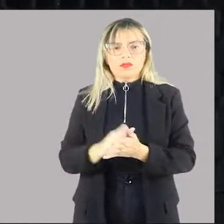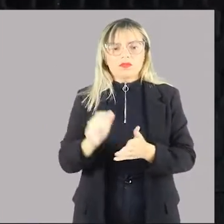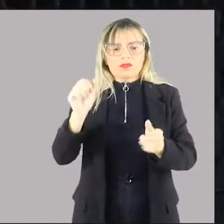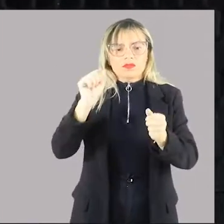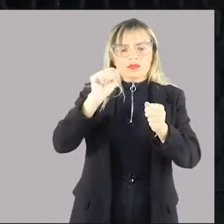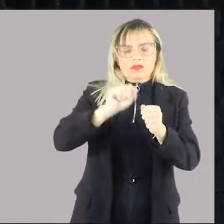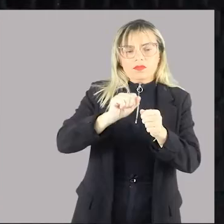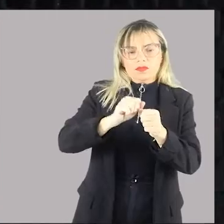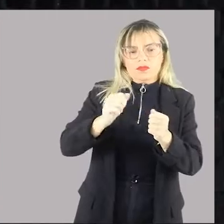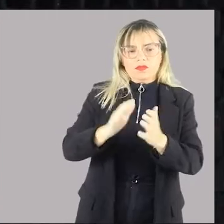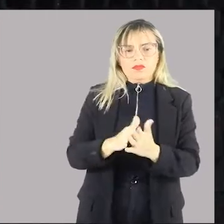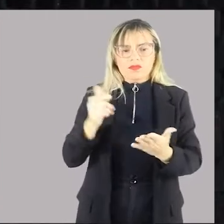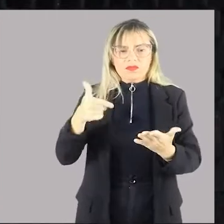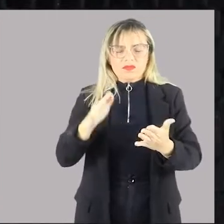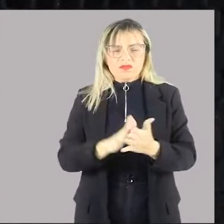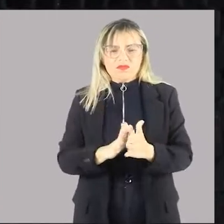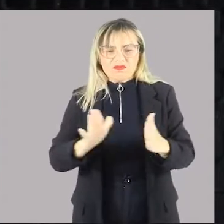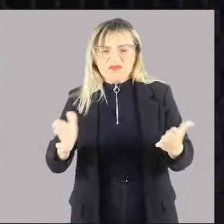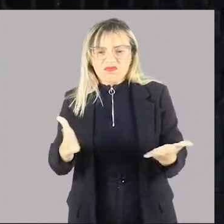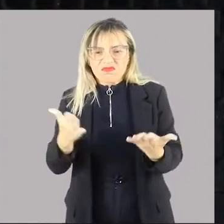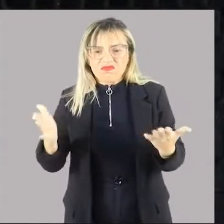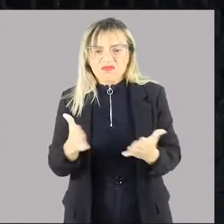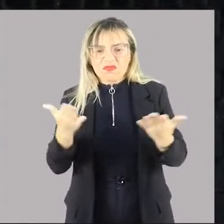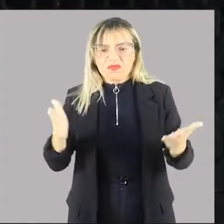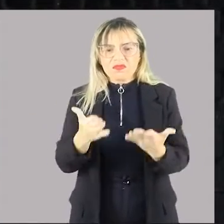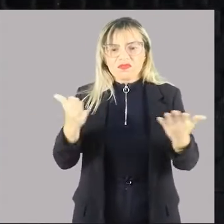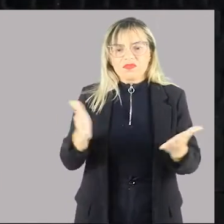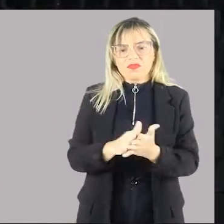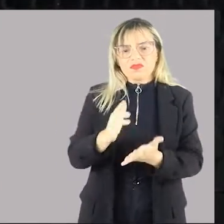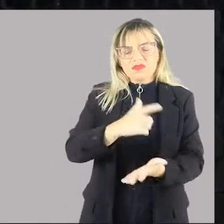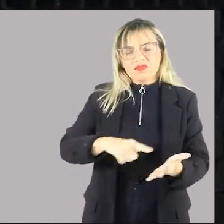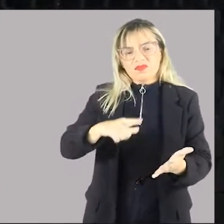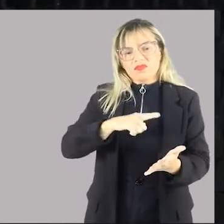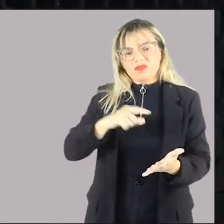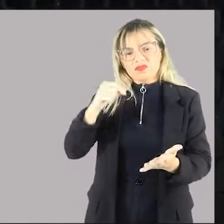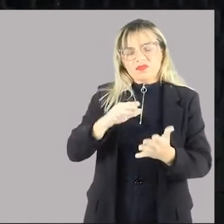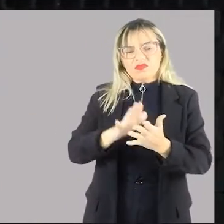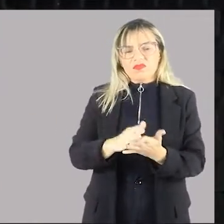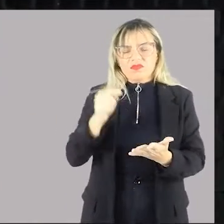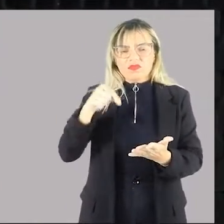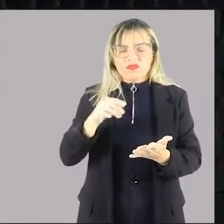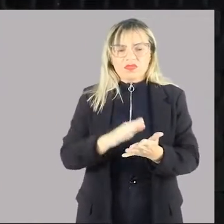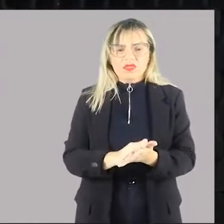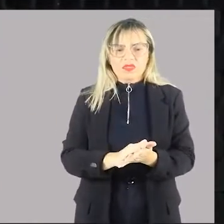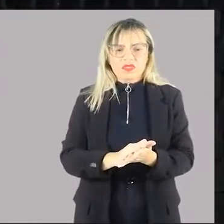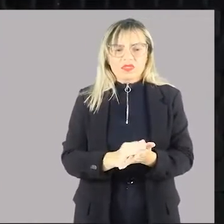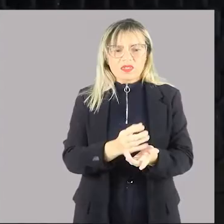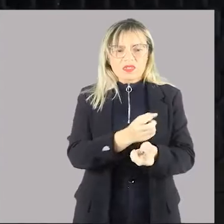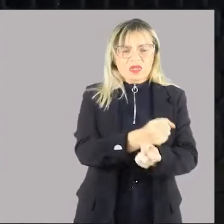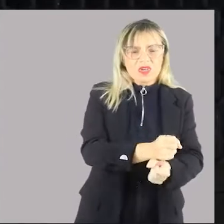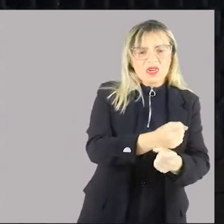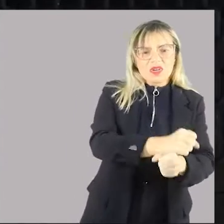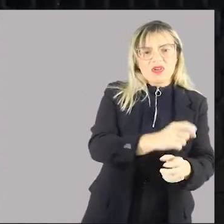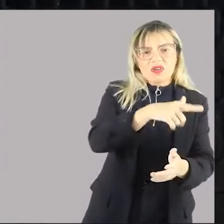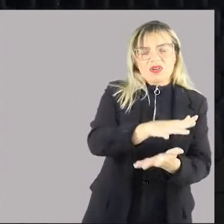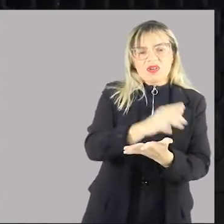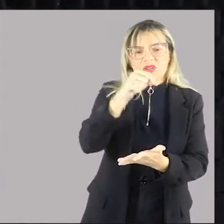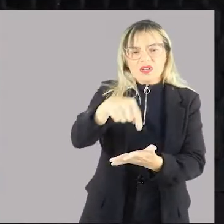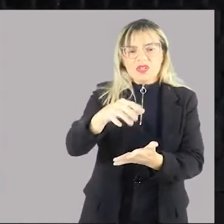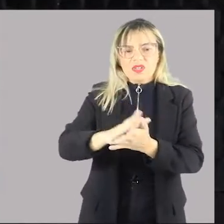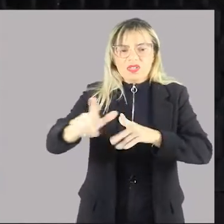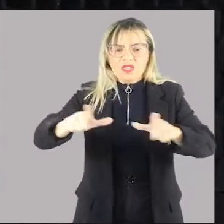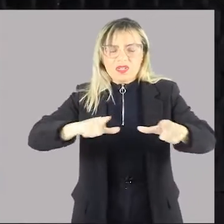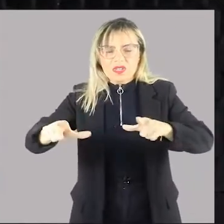vai provocar a existência da exploração da classe trabalhadora pela burguesia